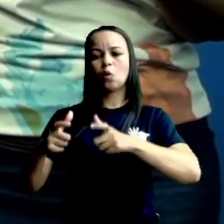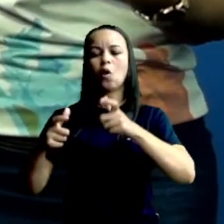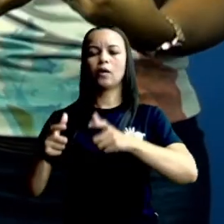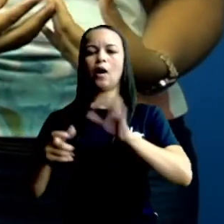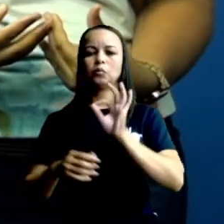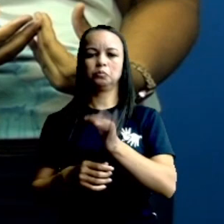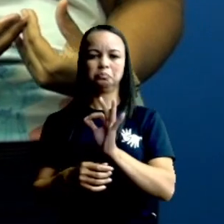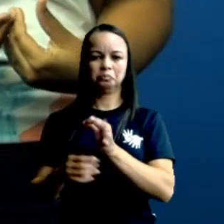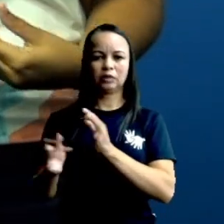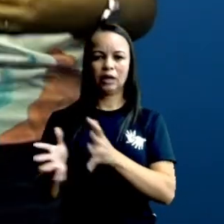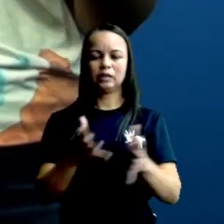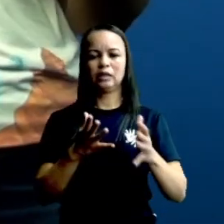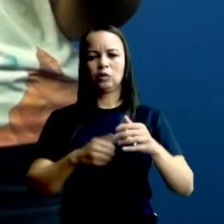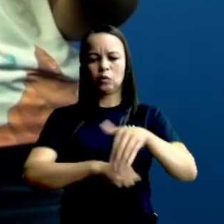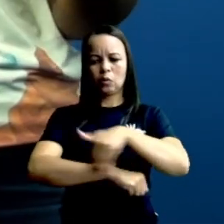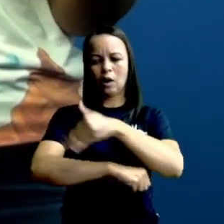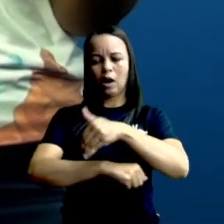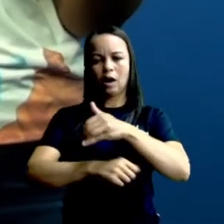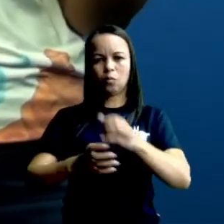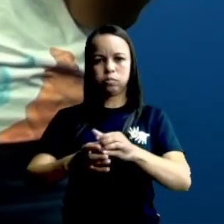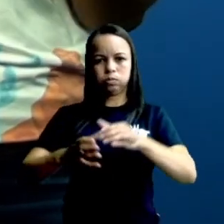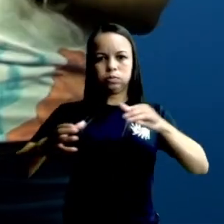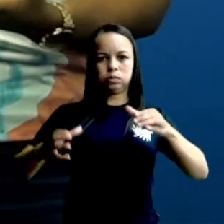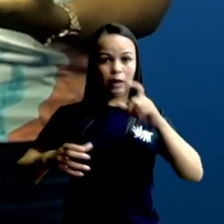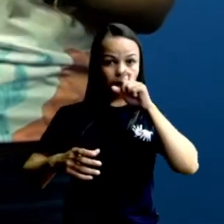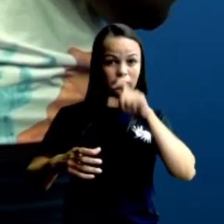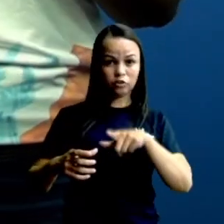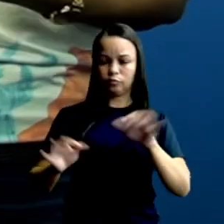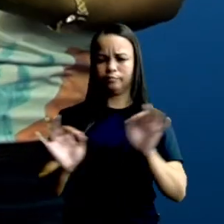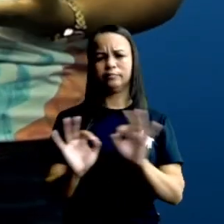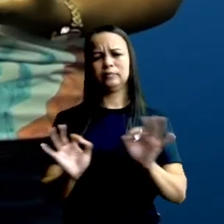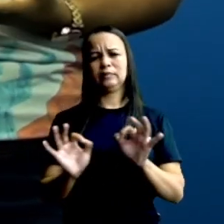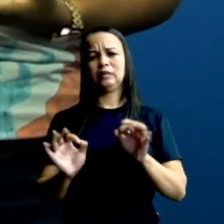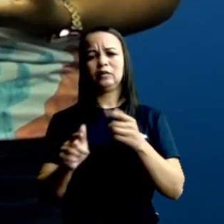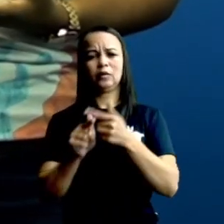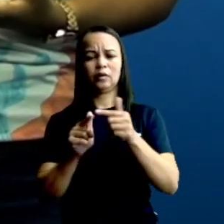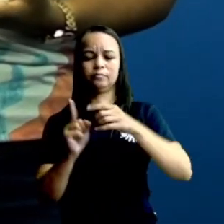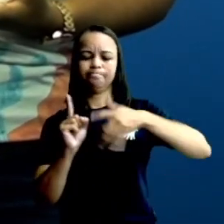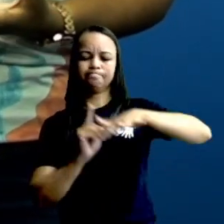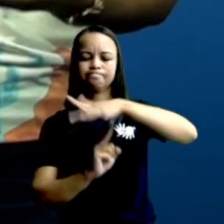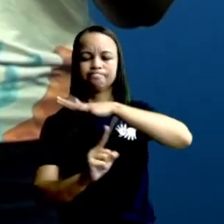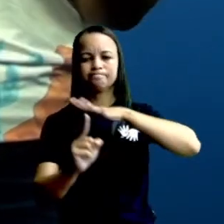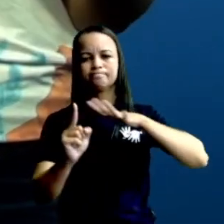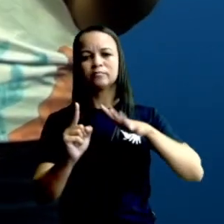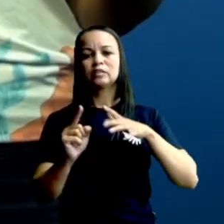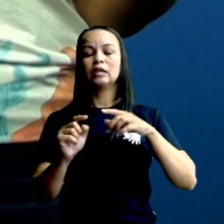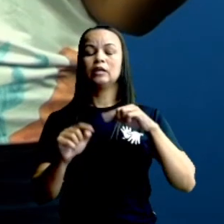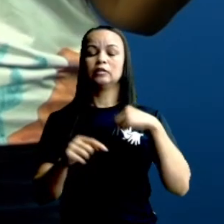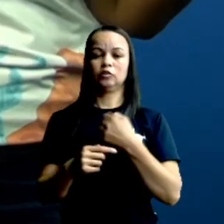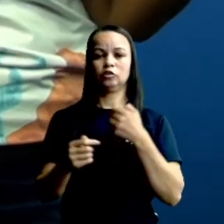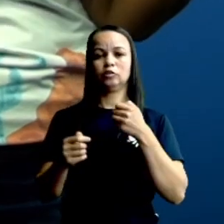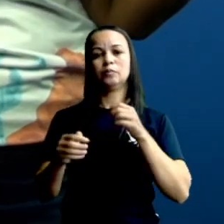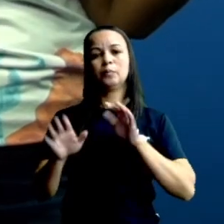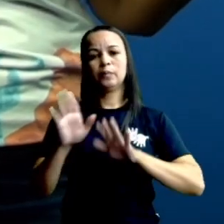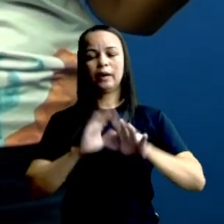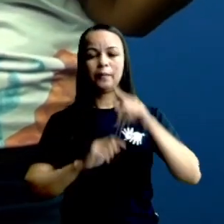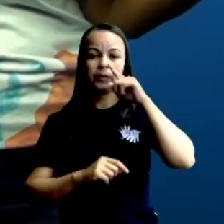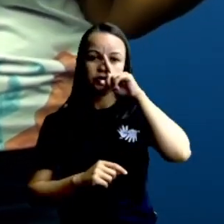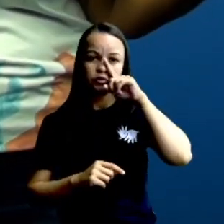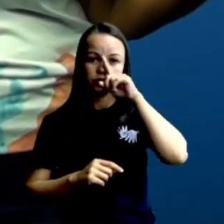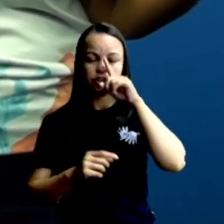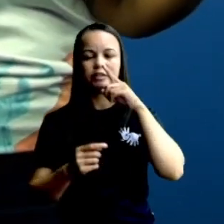direitinho, não acumular lixo nas ruas, porque isso pode prejudicar o meio ambiente. E prejudicando o meio ambiente, gente, a gente prejudica a